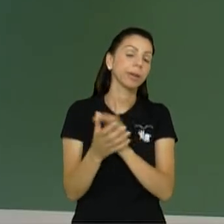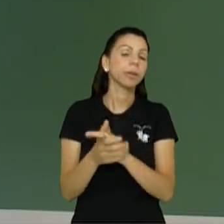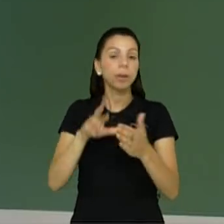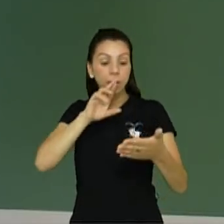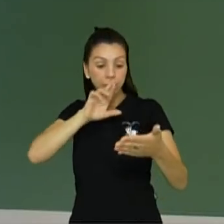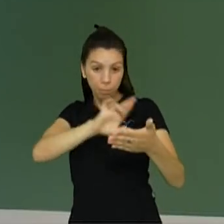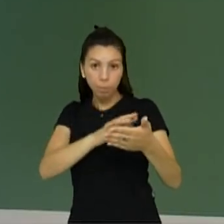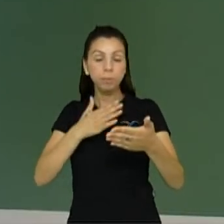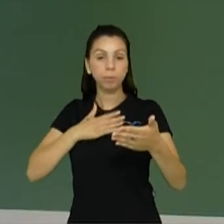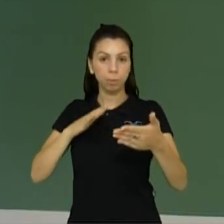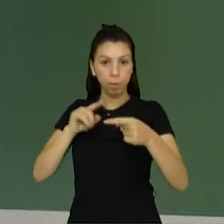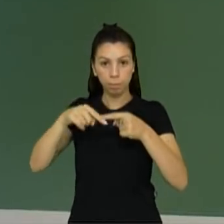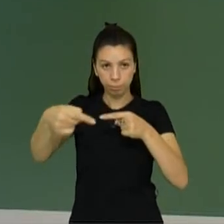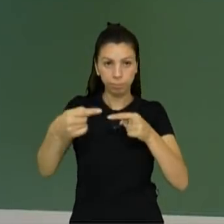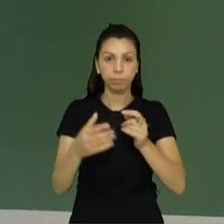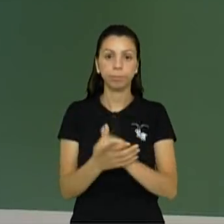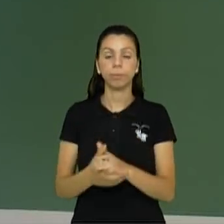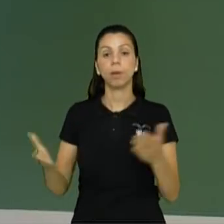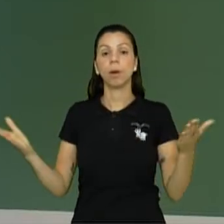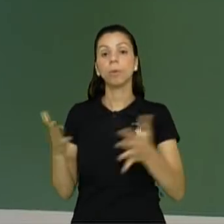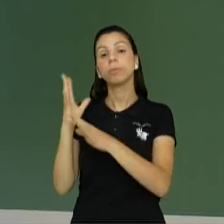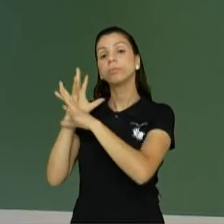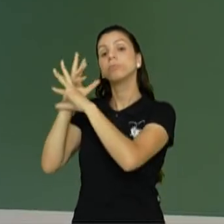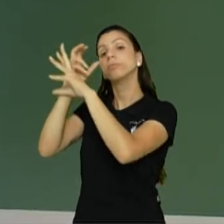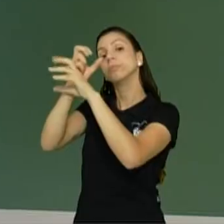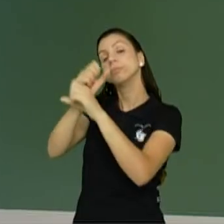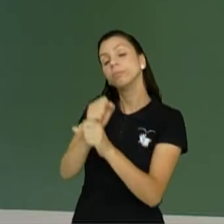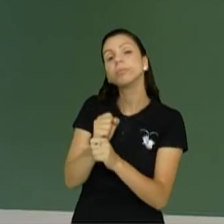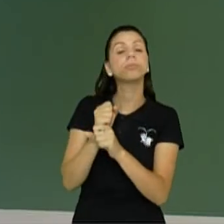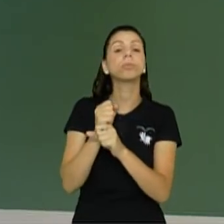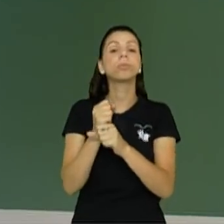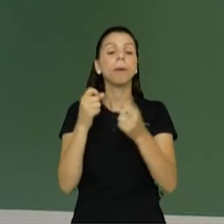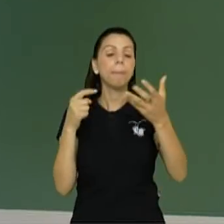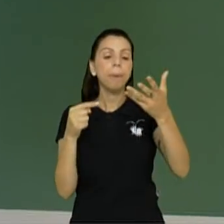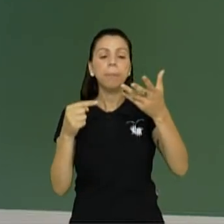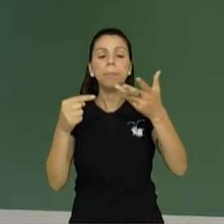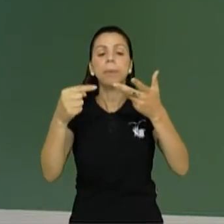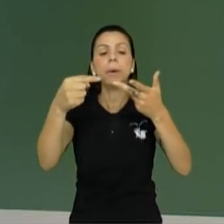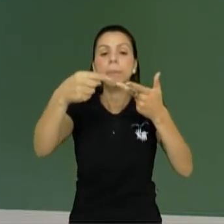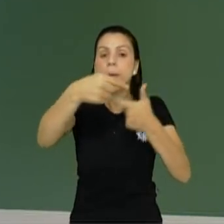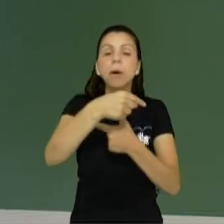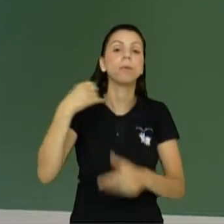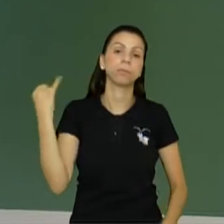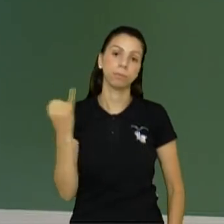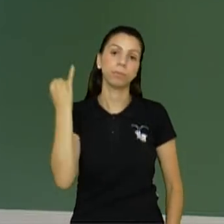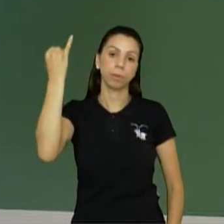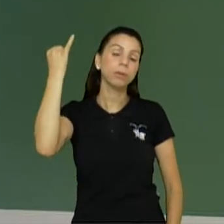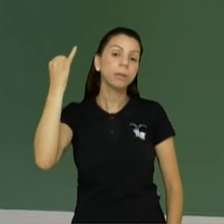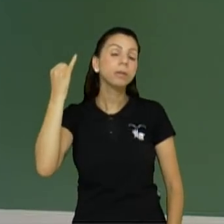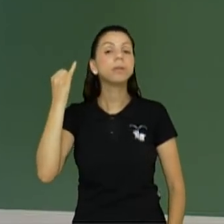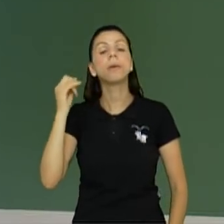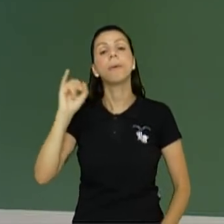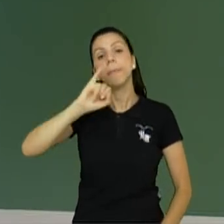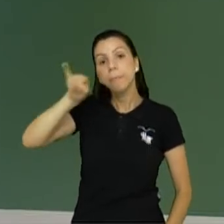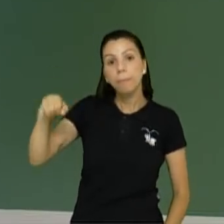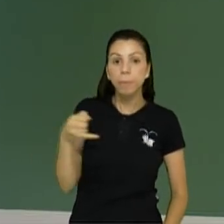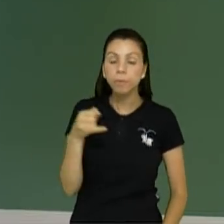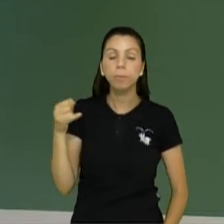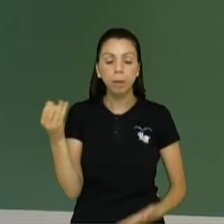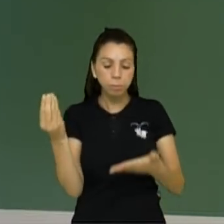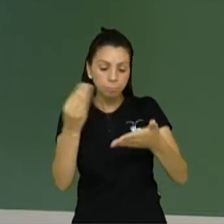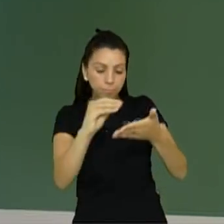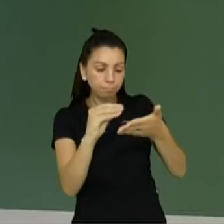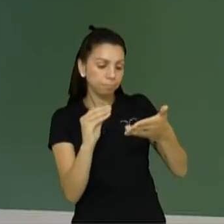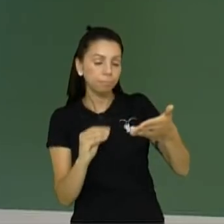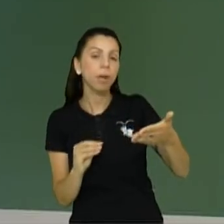calma depois. Agora a gente vai relembrar todos os pontos importantes e, se você quiser, você pode aproveitar para ir completando